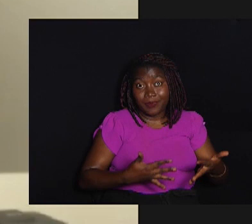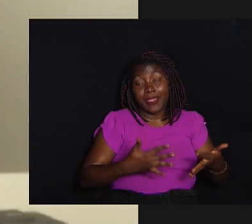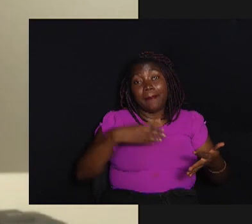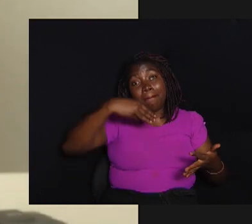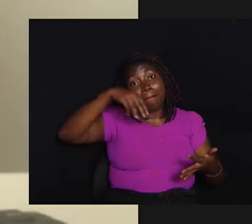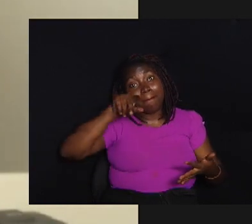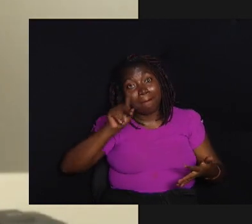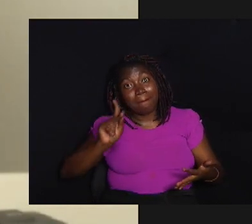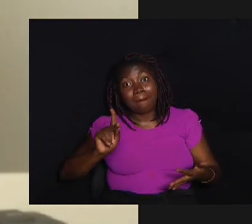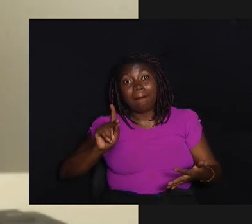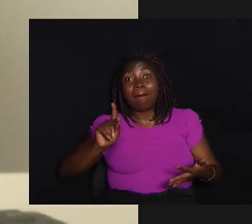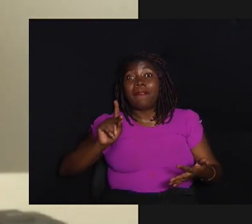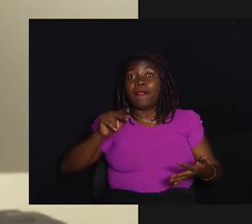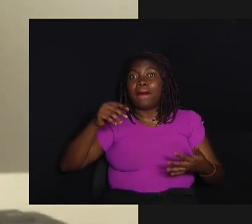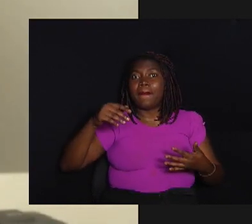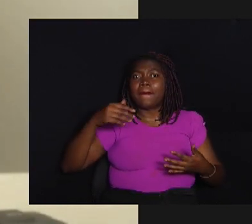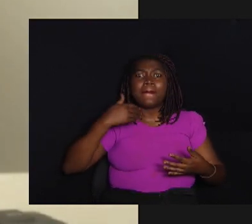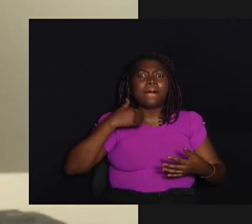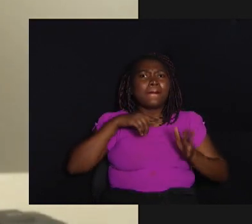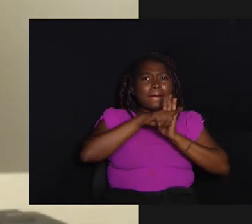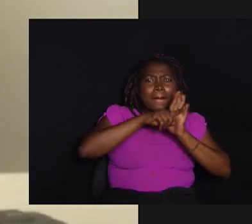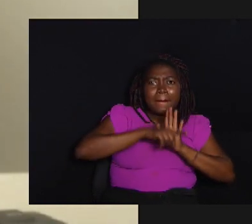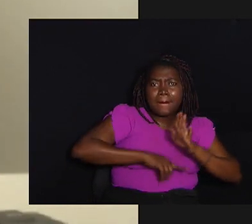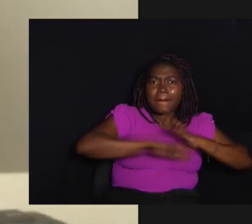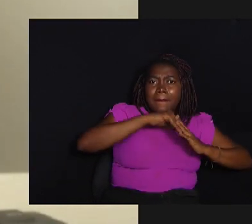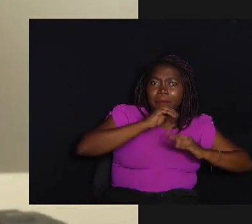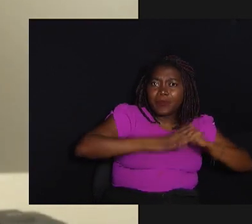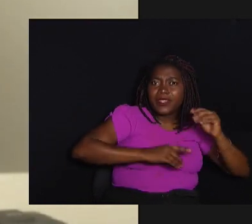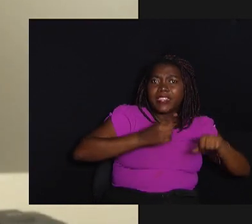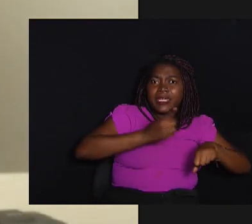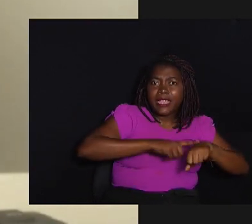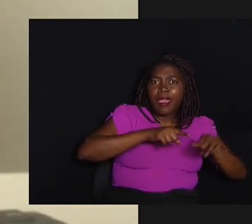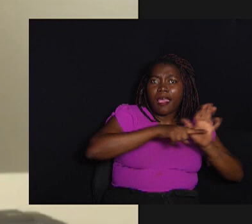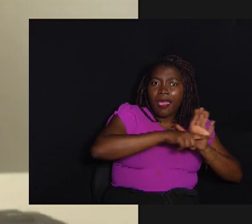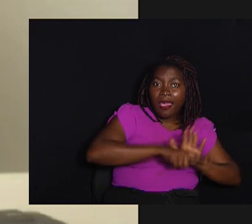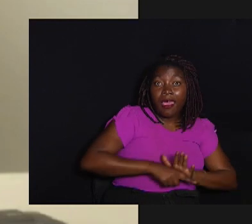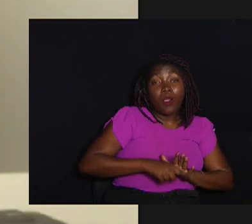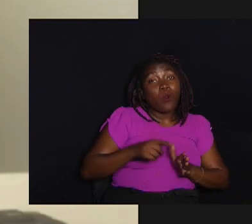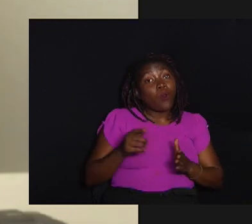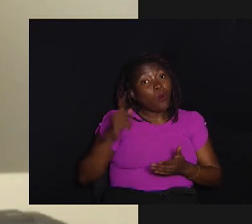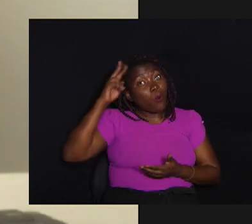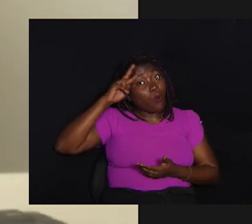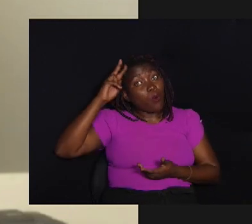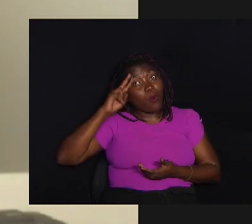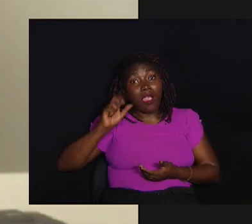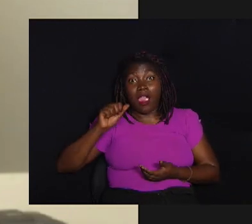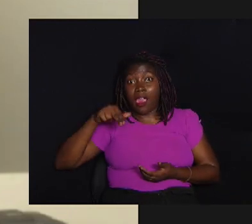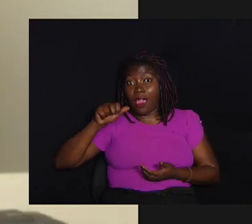foi omisso, magistrados na hora de analisar essa questão. Então, no caso da Ana Hickman, o que se